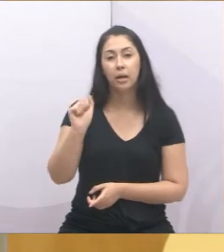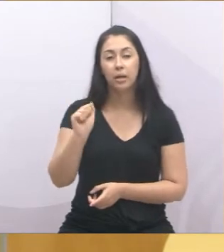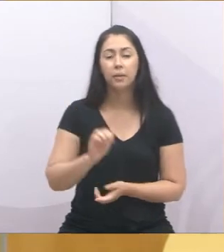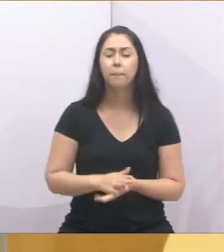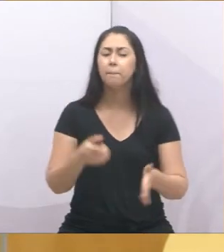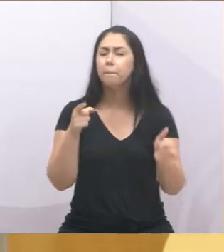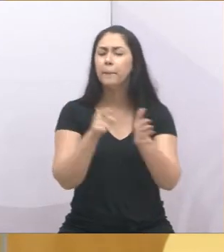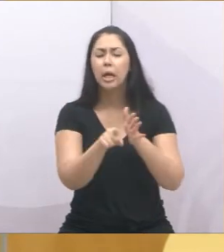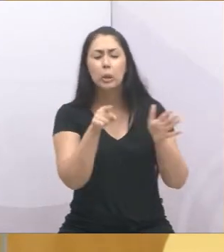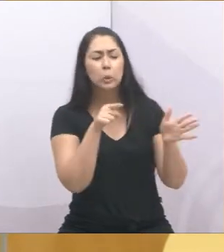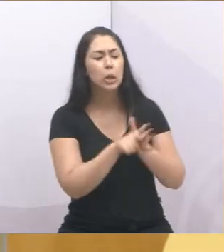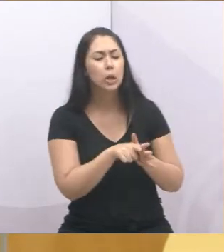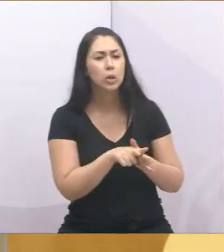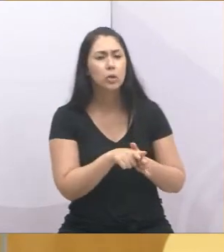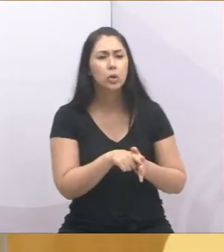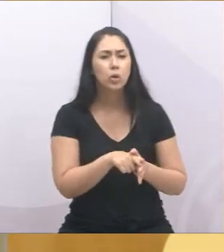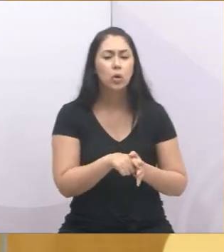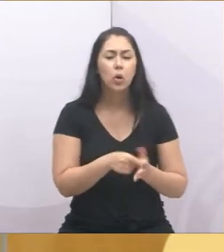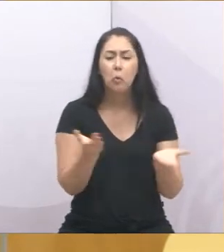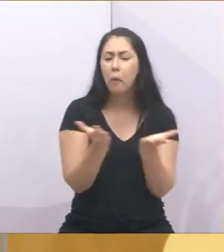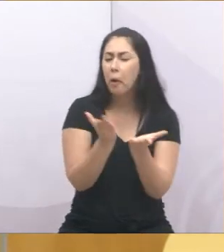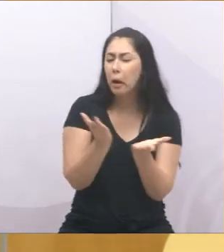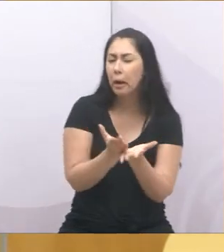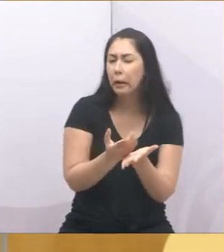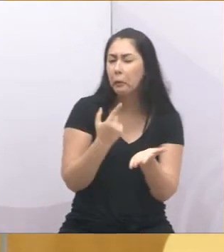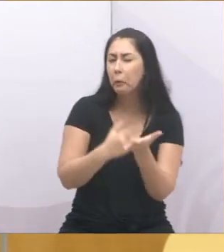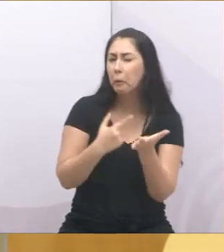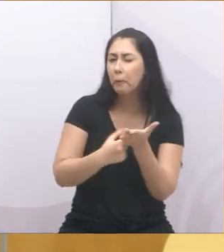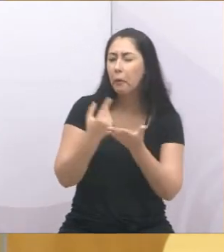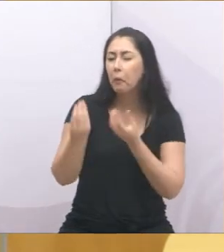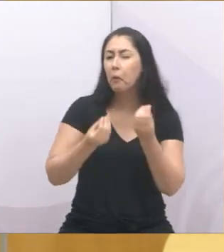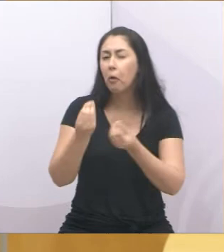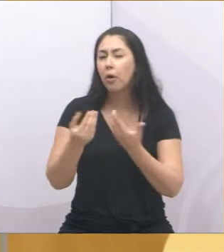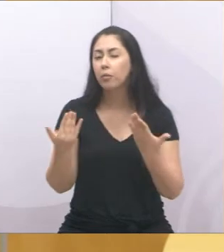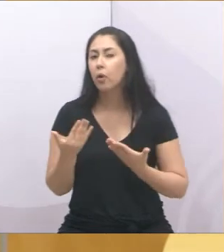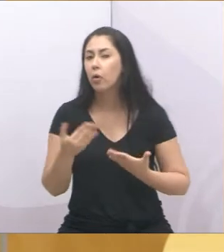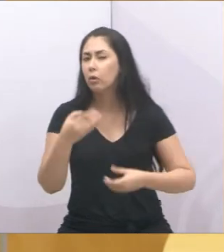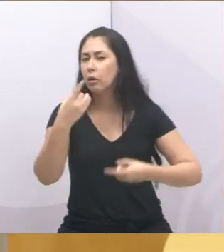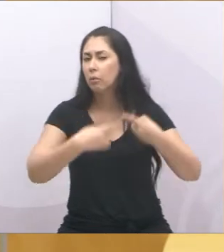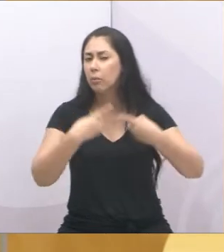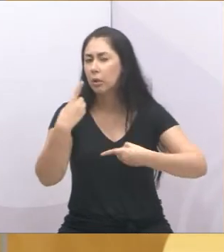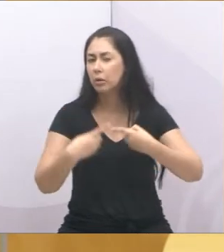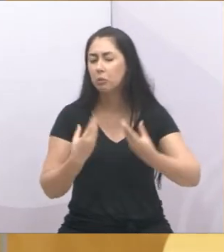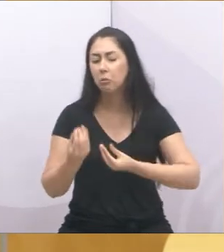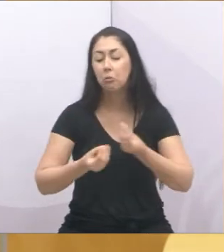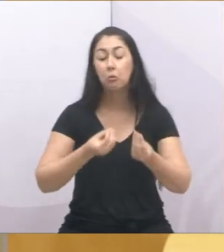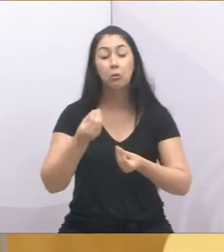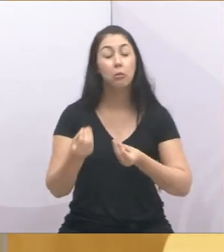perguntando como deve ser o compromisso do cristão no mundo de hoje.